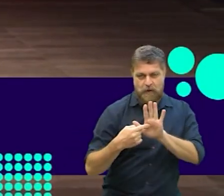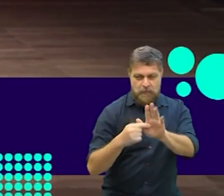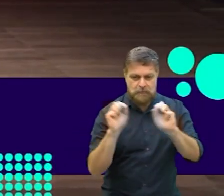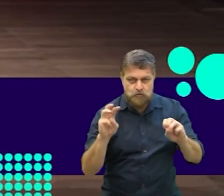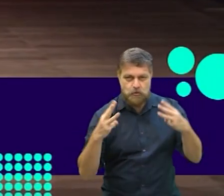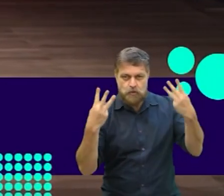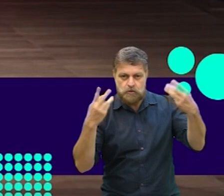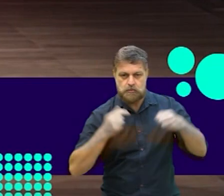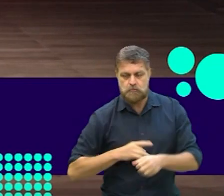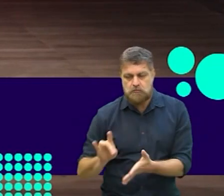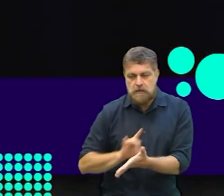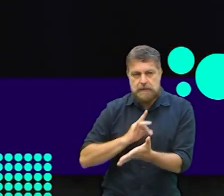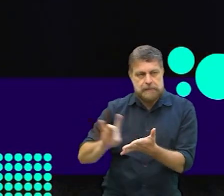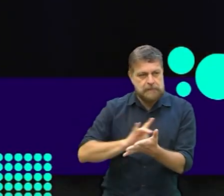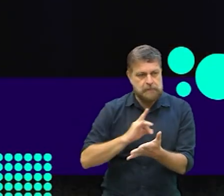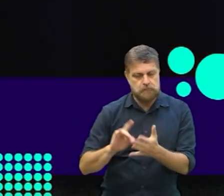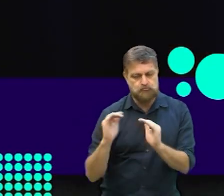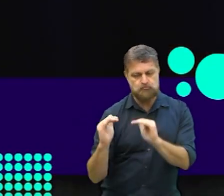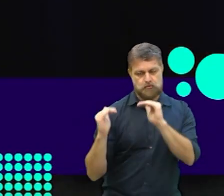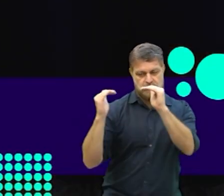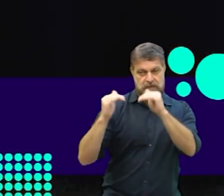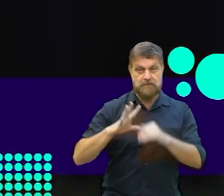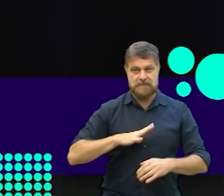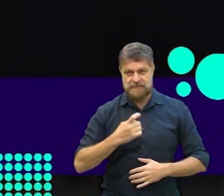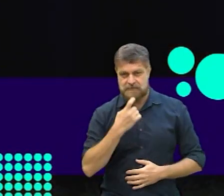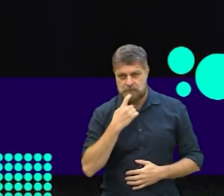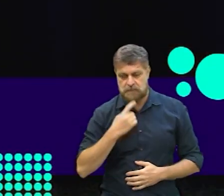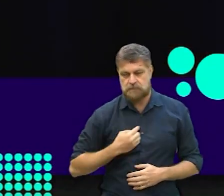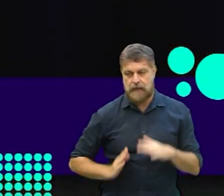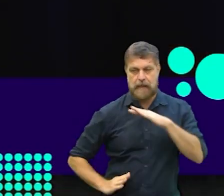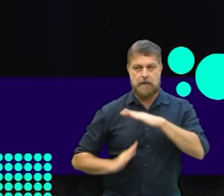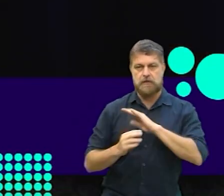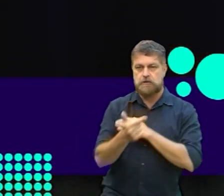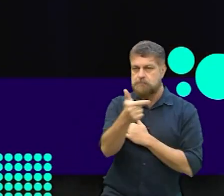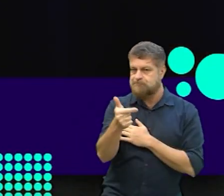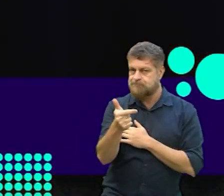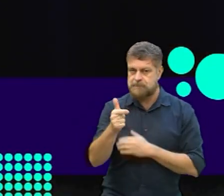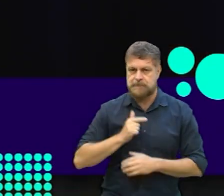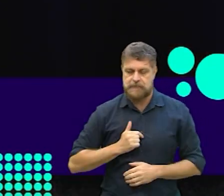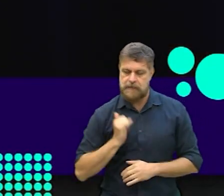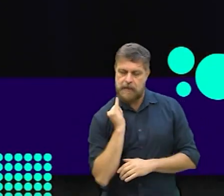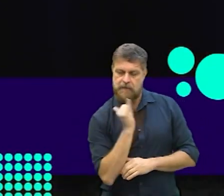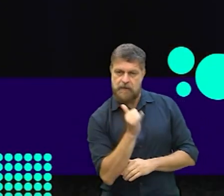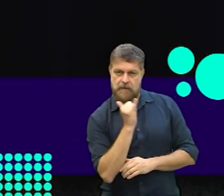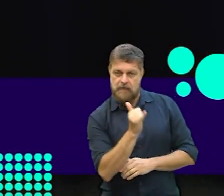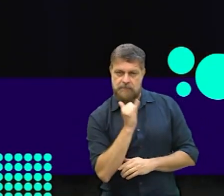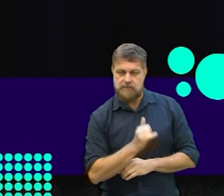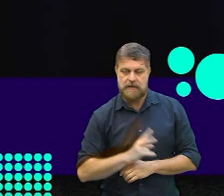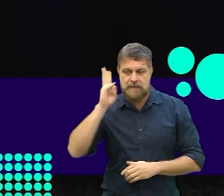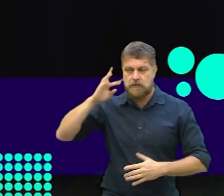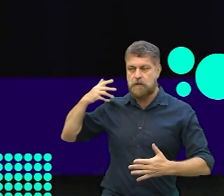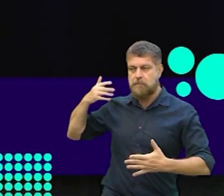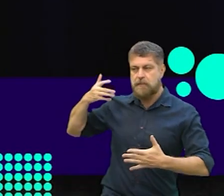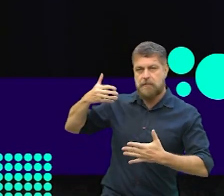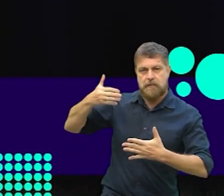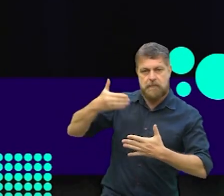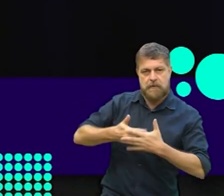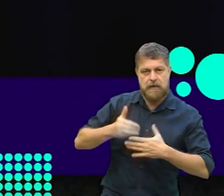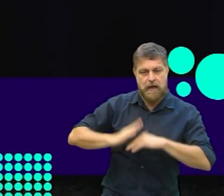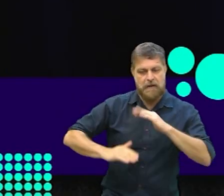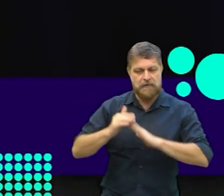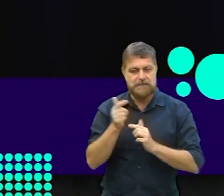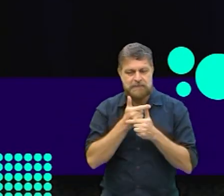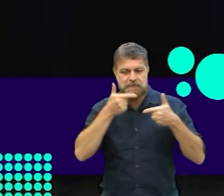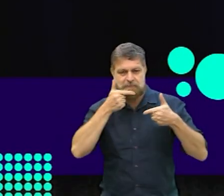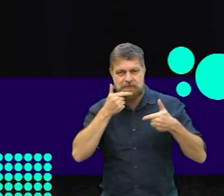espetáculo O Inimigo do Nível, em Campinas. Sem limites e censuras, ele fala um pouco da sua trajetória de humorista que o